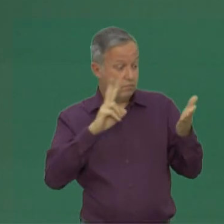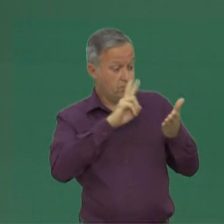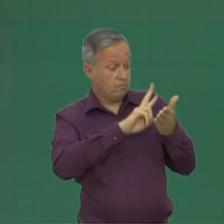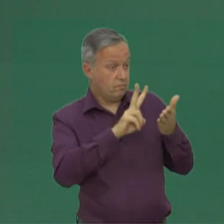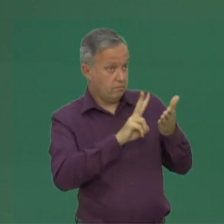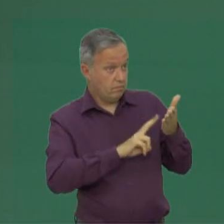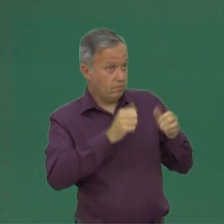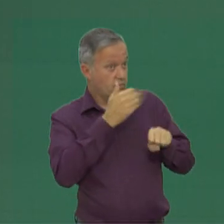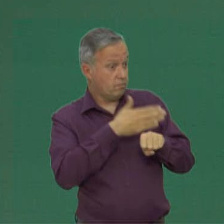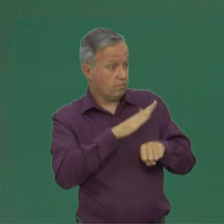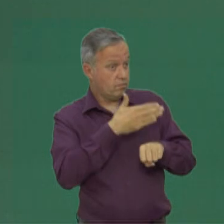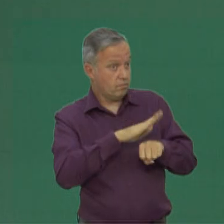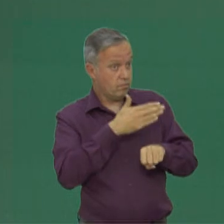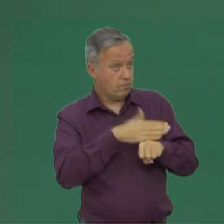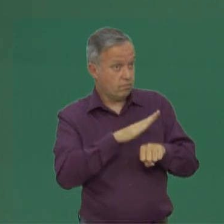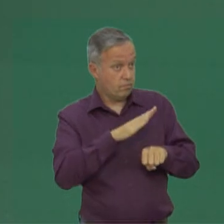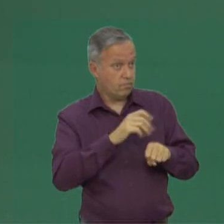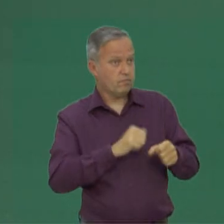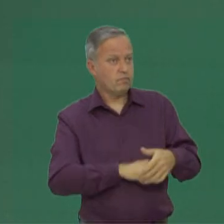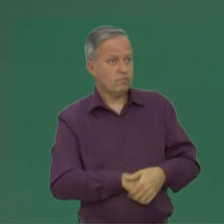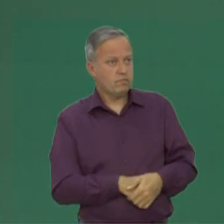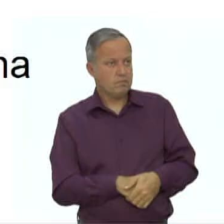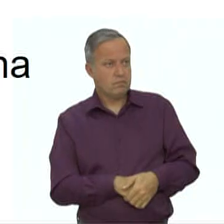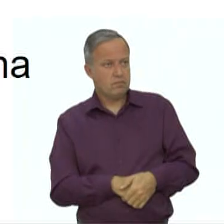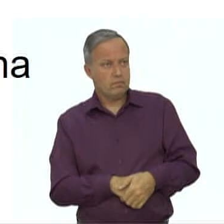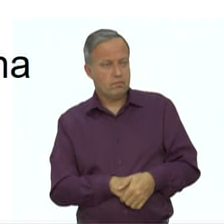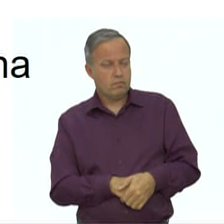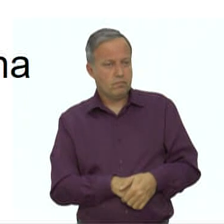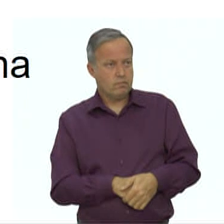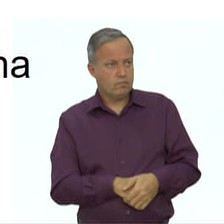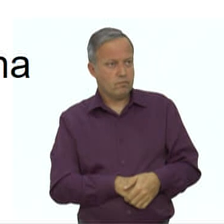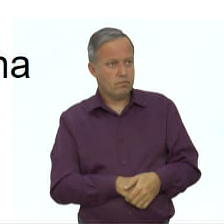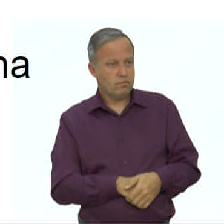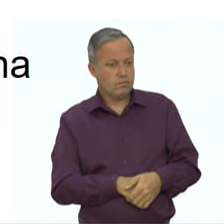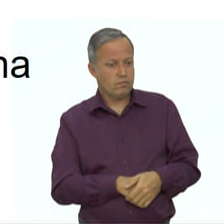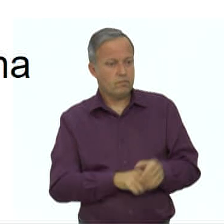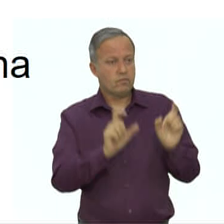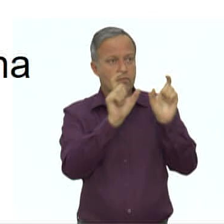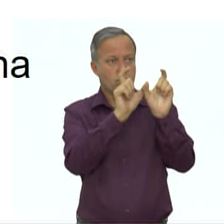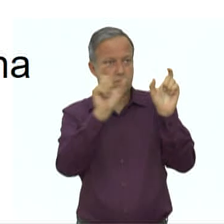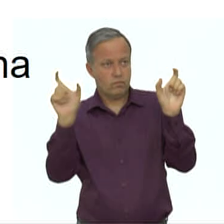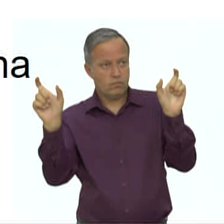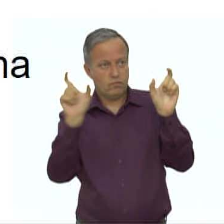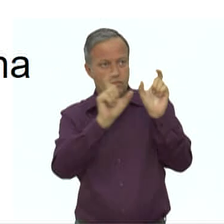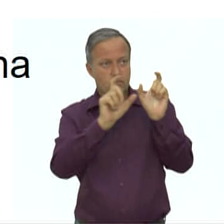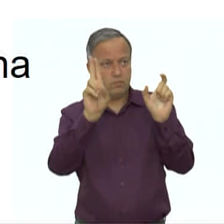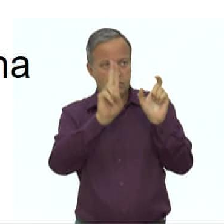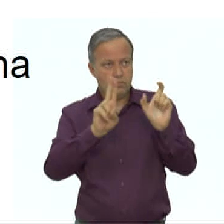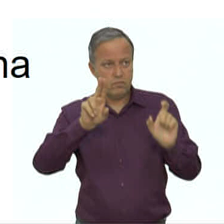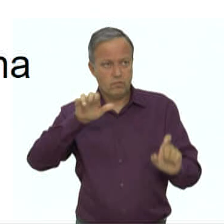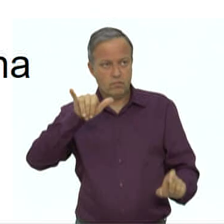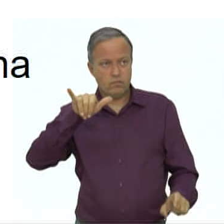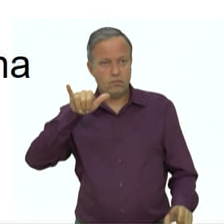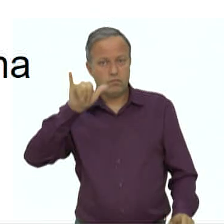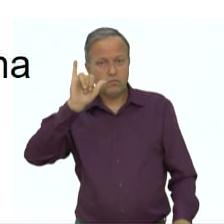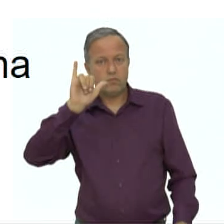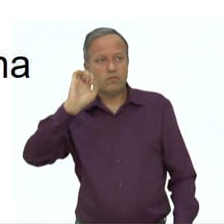Averiguar, exercício para praticar. Completa as frases com la Y ou